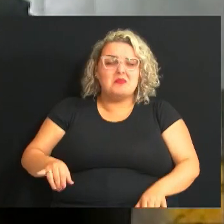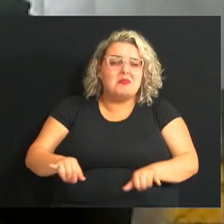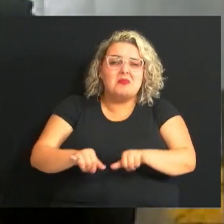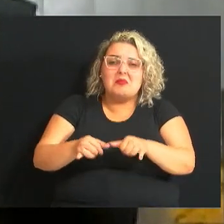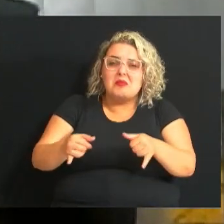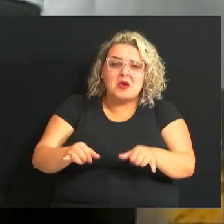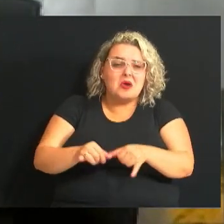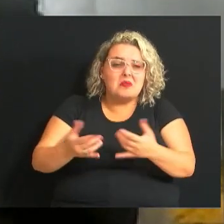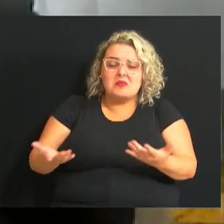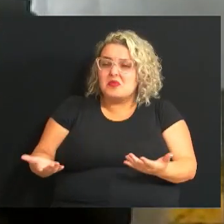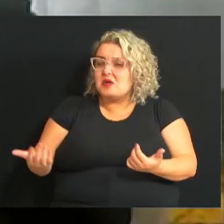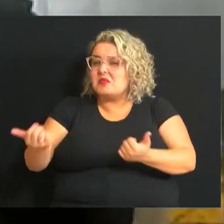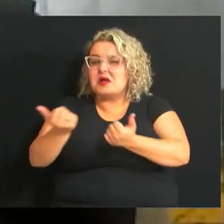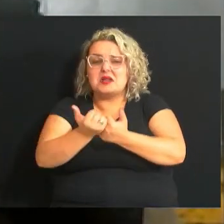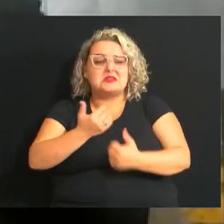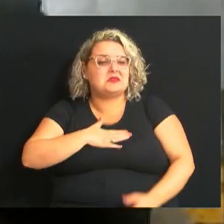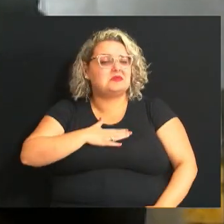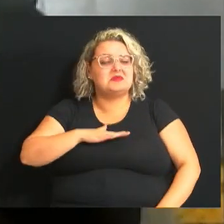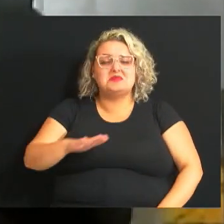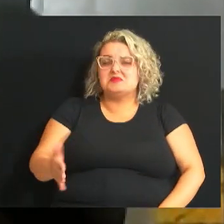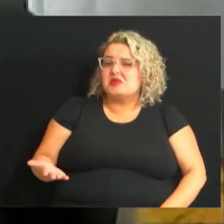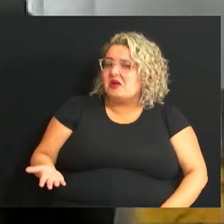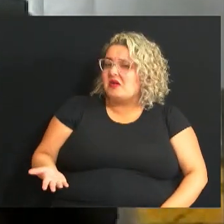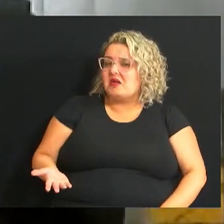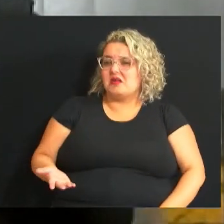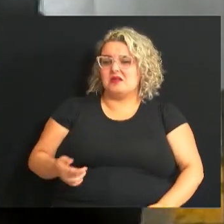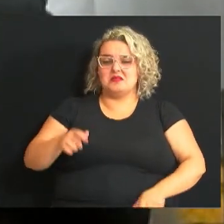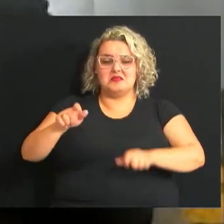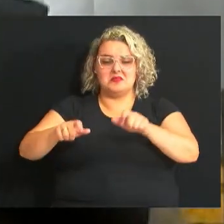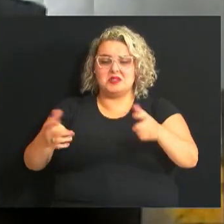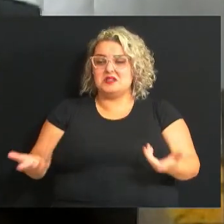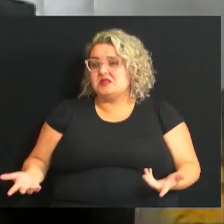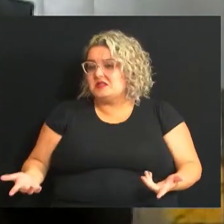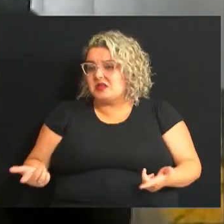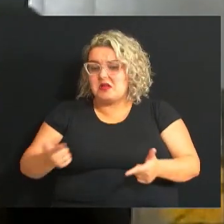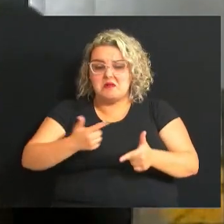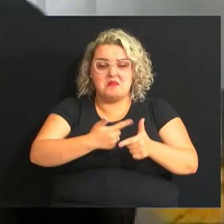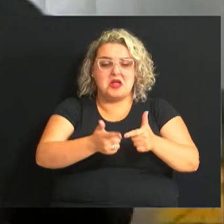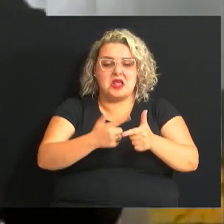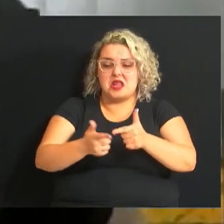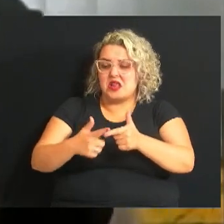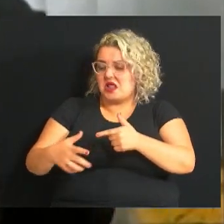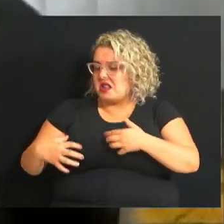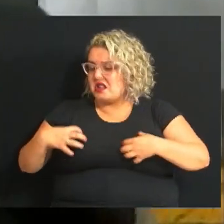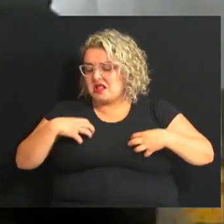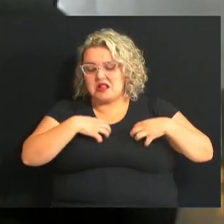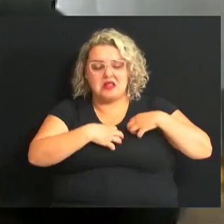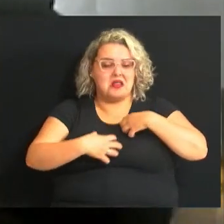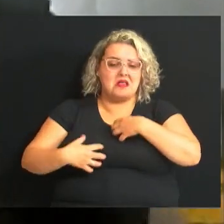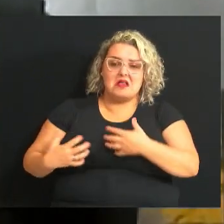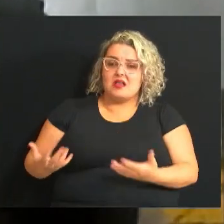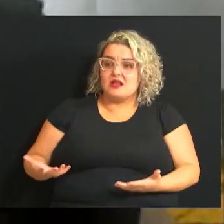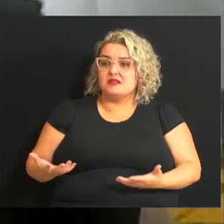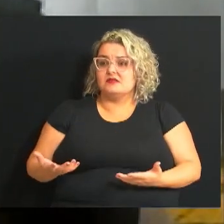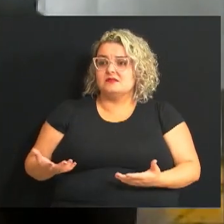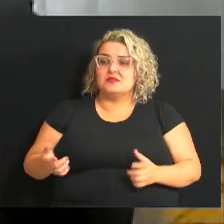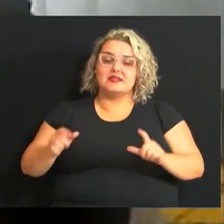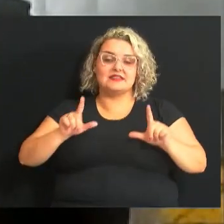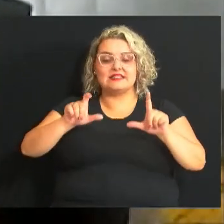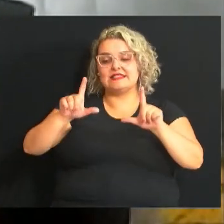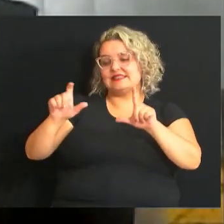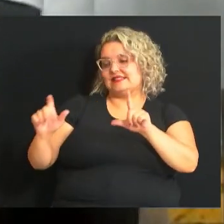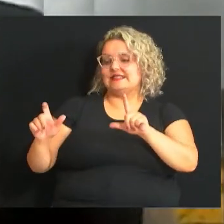que ela não gosta. A pessoa está cheia de problema e aflição, mas fica postando fotinha ali na mídia